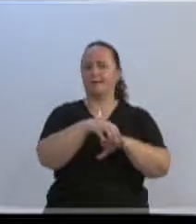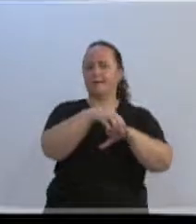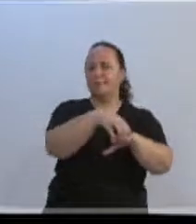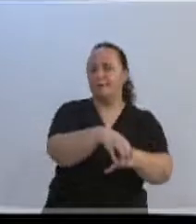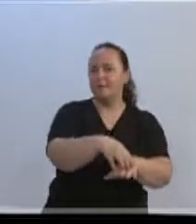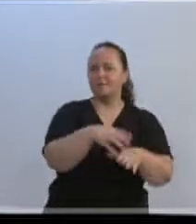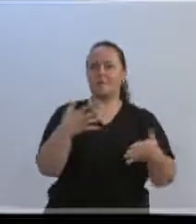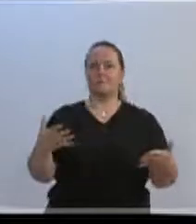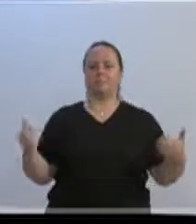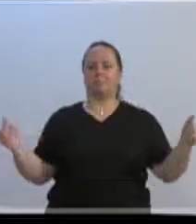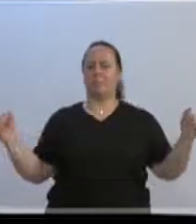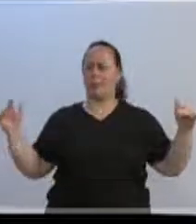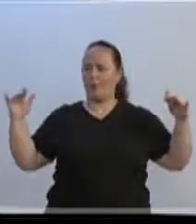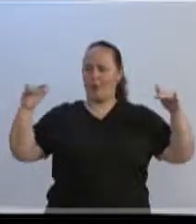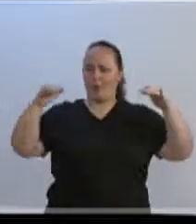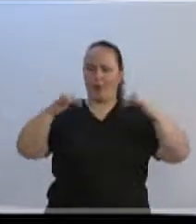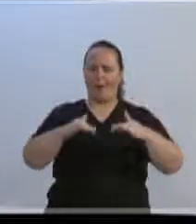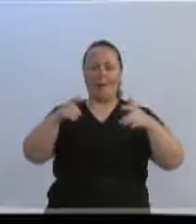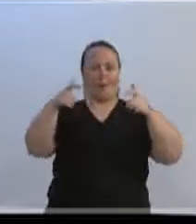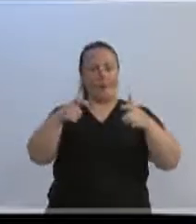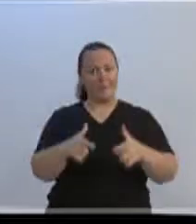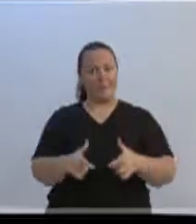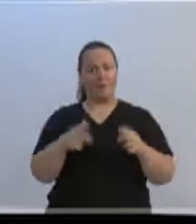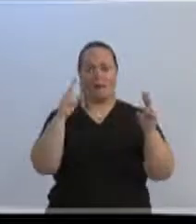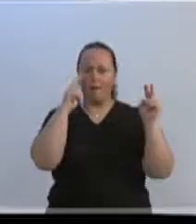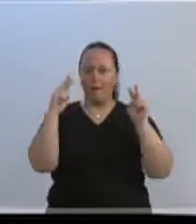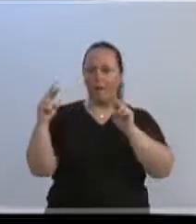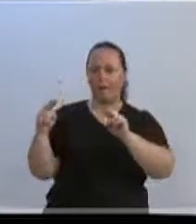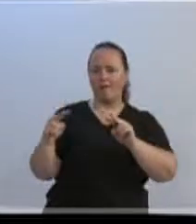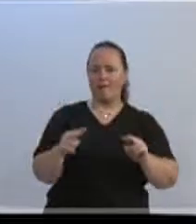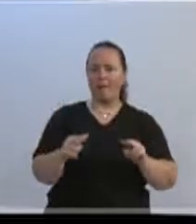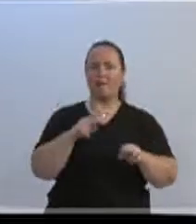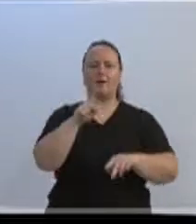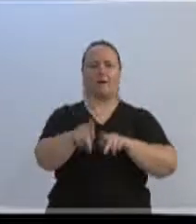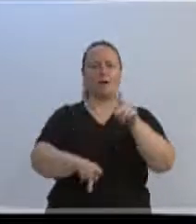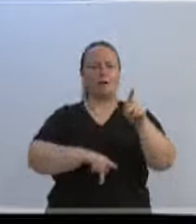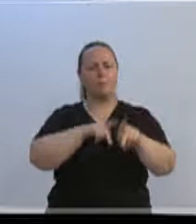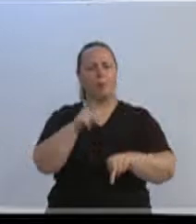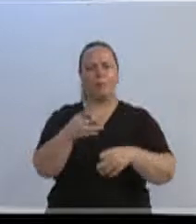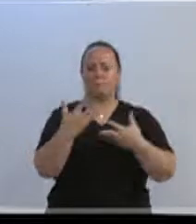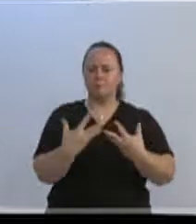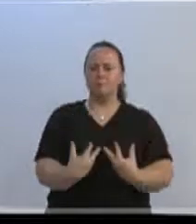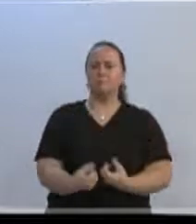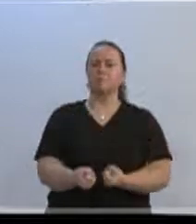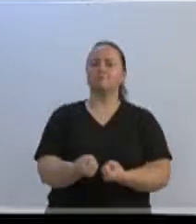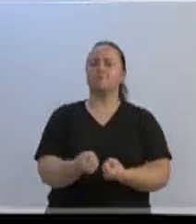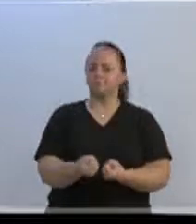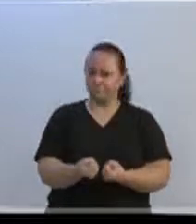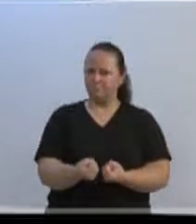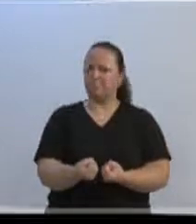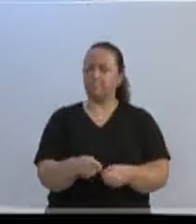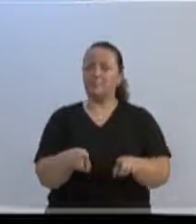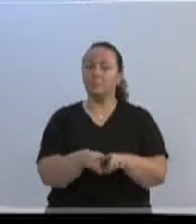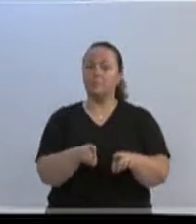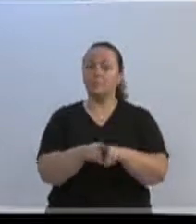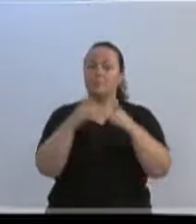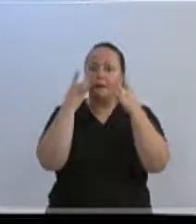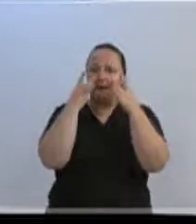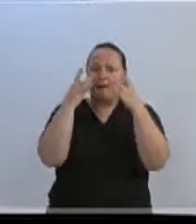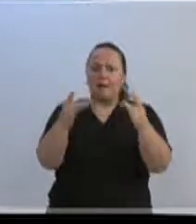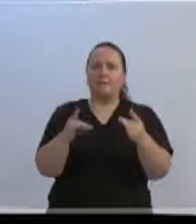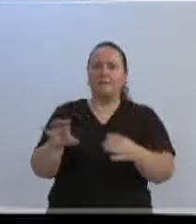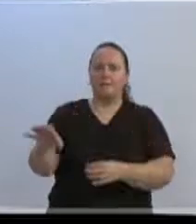e temos o reconhecimento de ser um povo acolhedor e que faz uma atenção em todas as